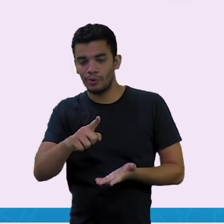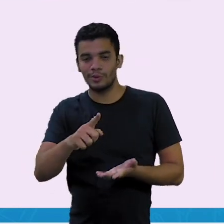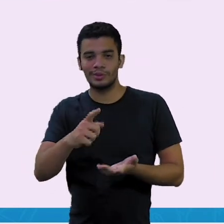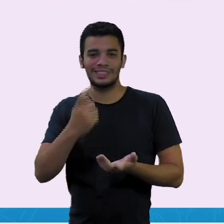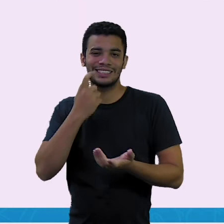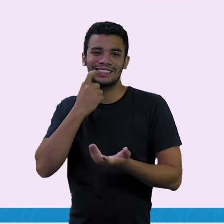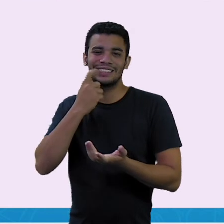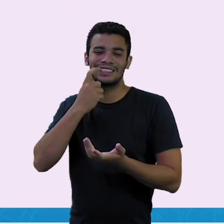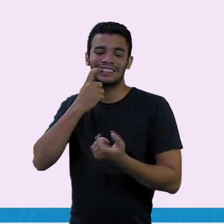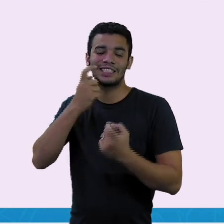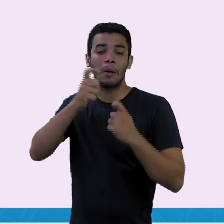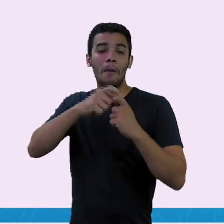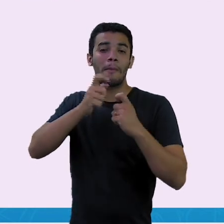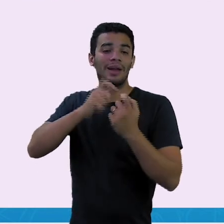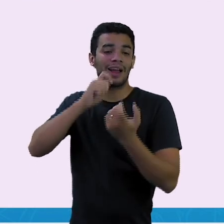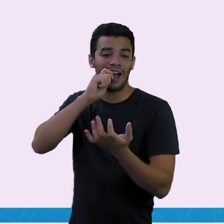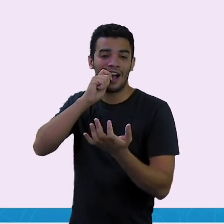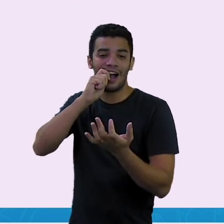Regina.